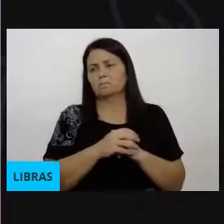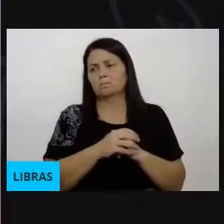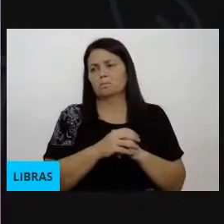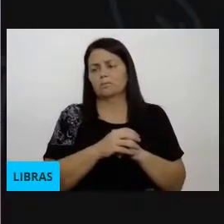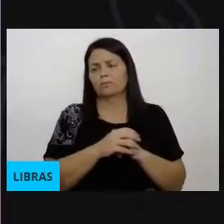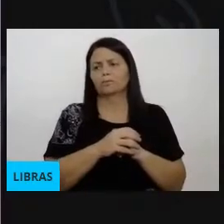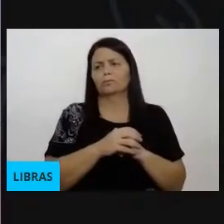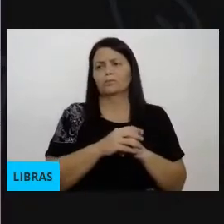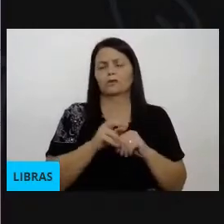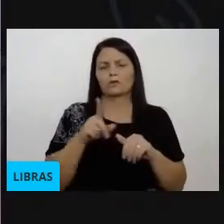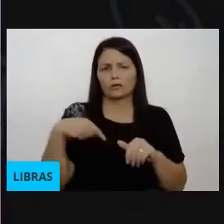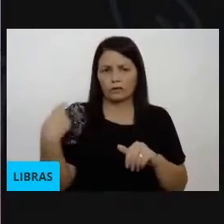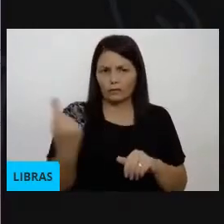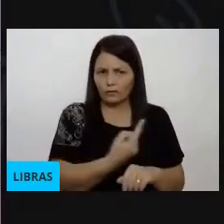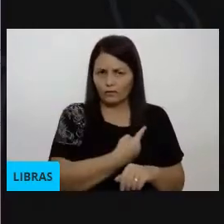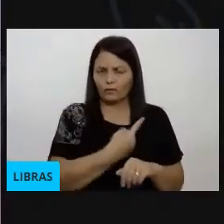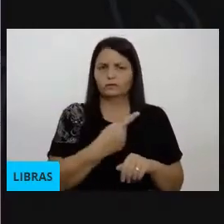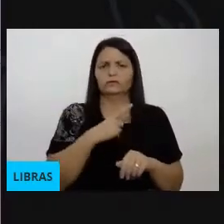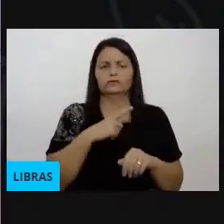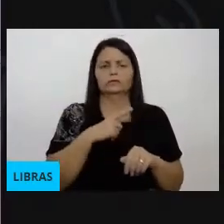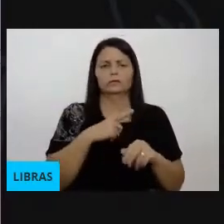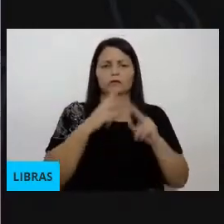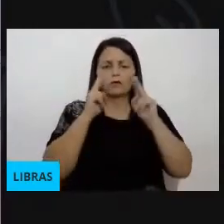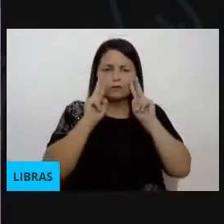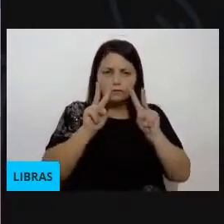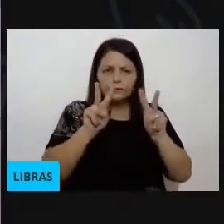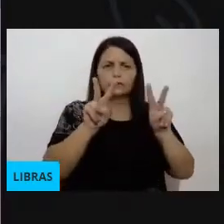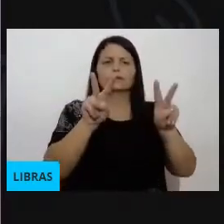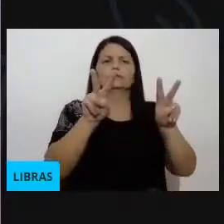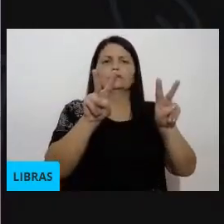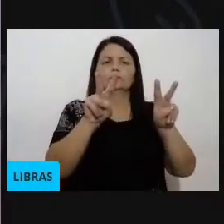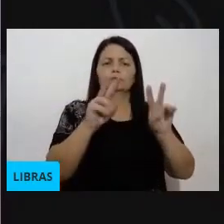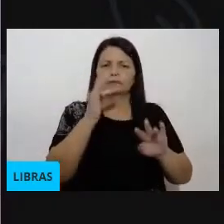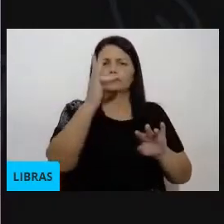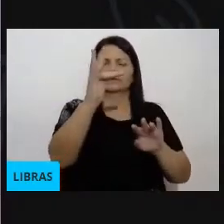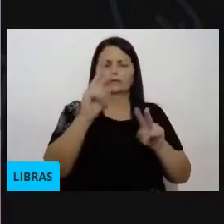A gente tem que olhar para frente.